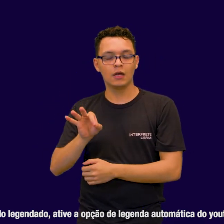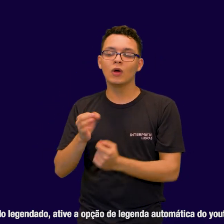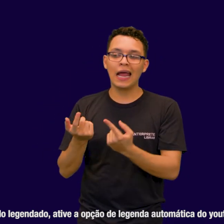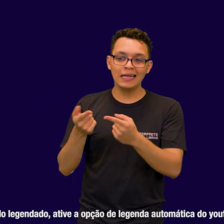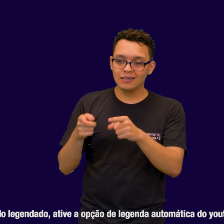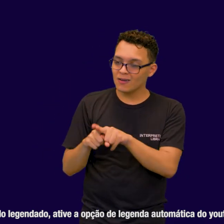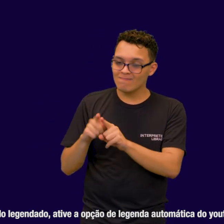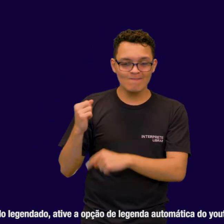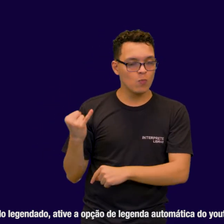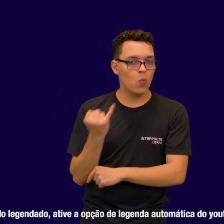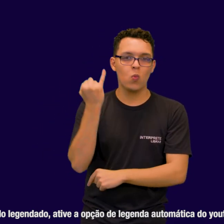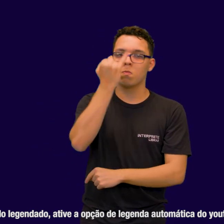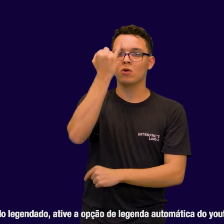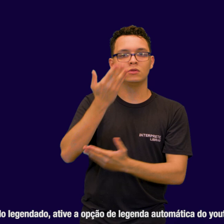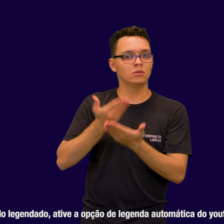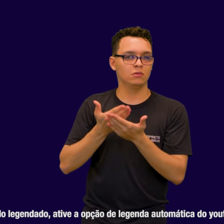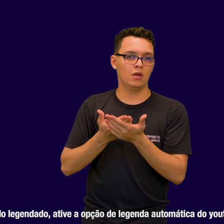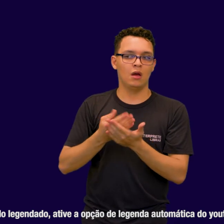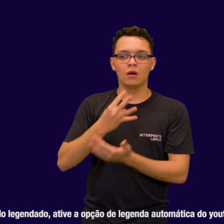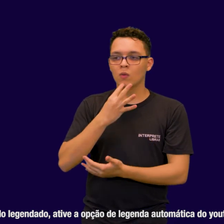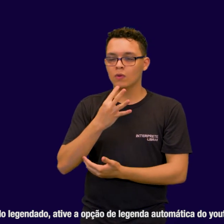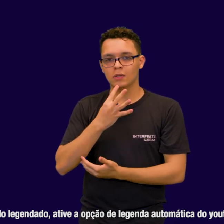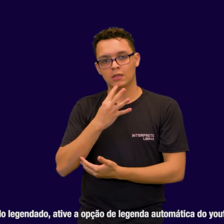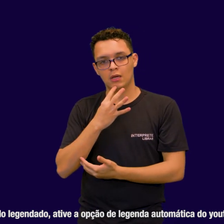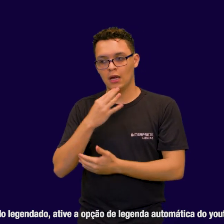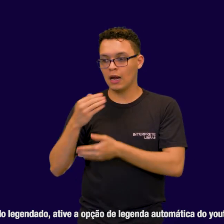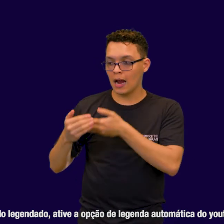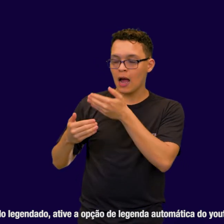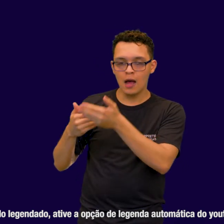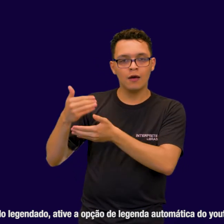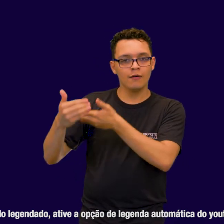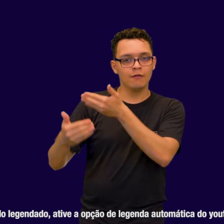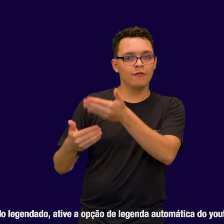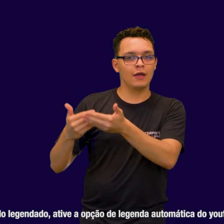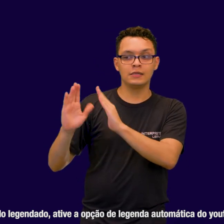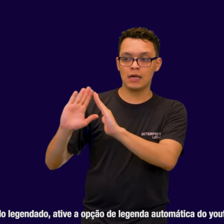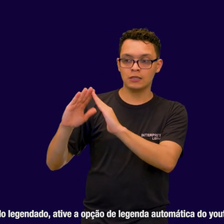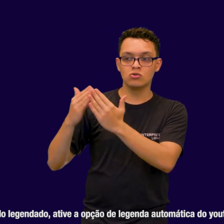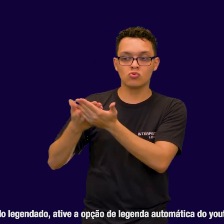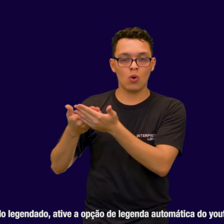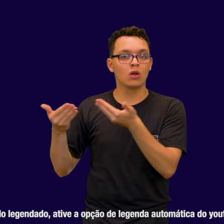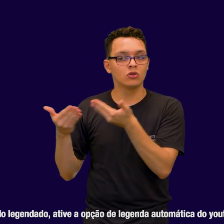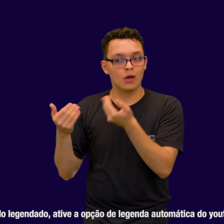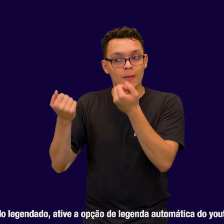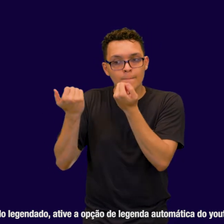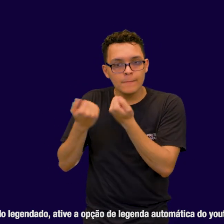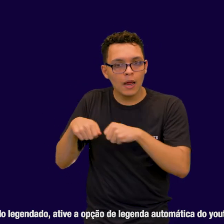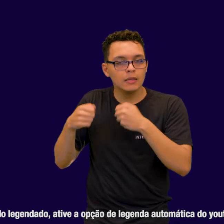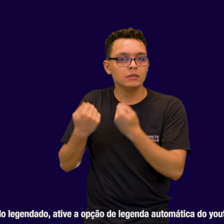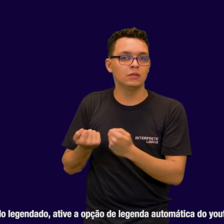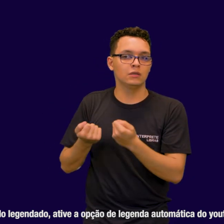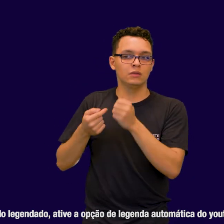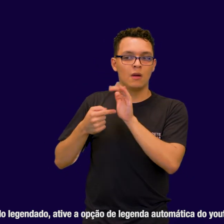É muito importante mesmo que cada vez mais instituições reconhecidas tragam esse